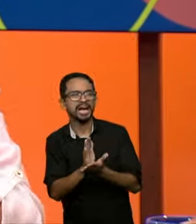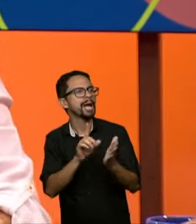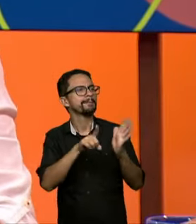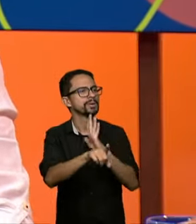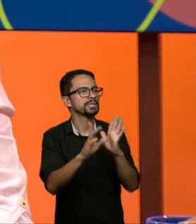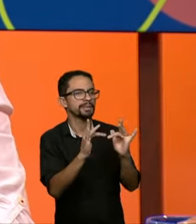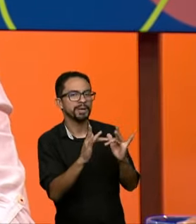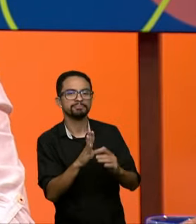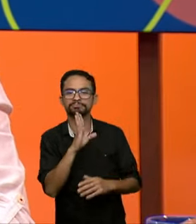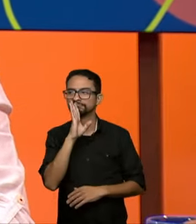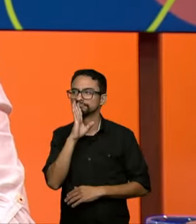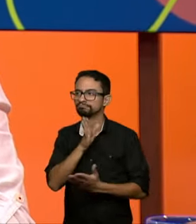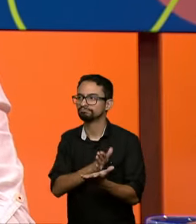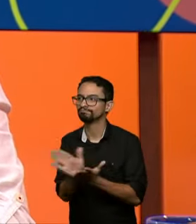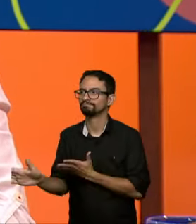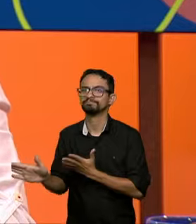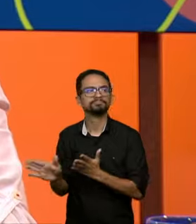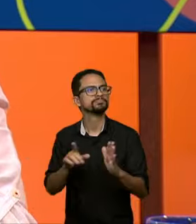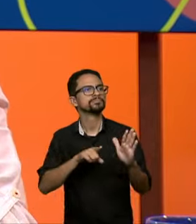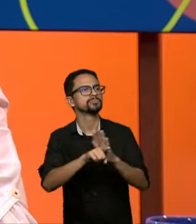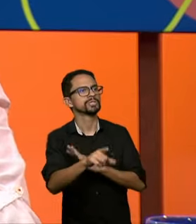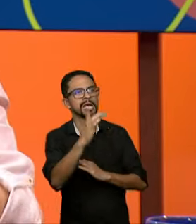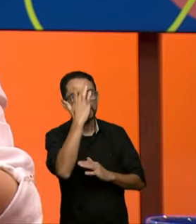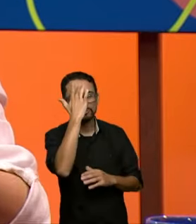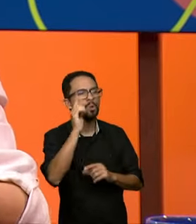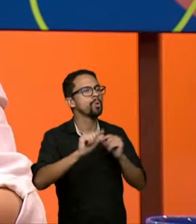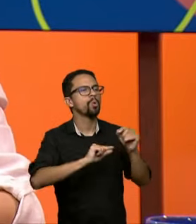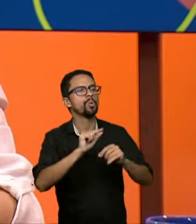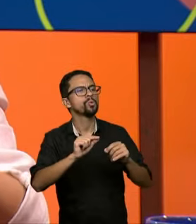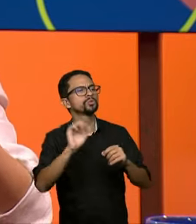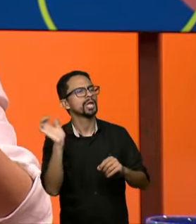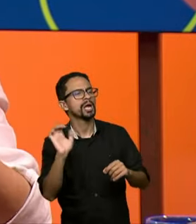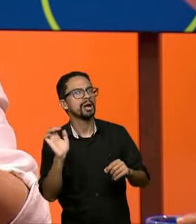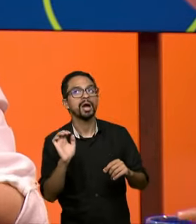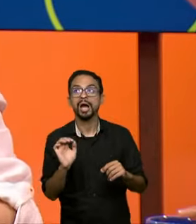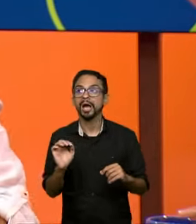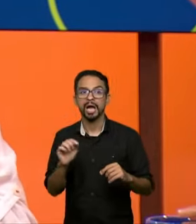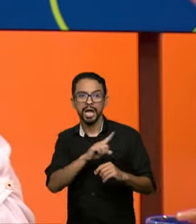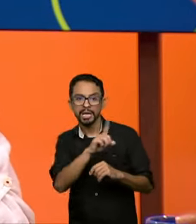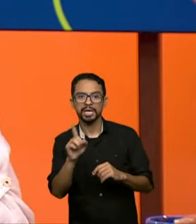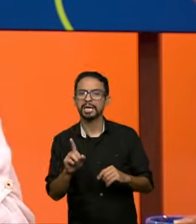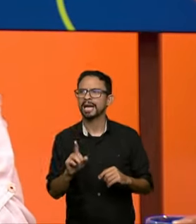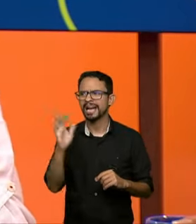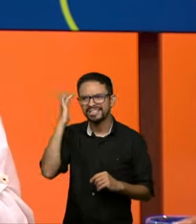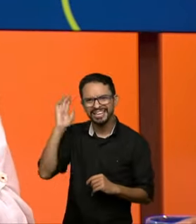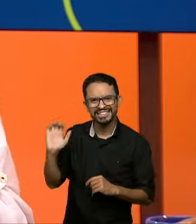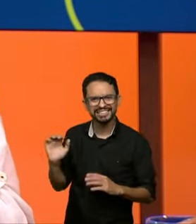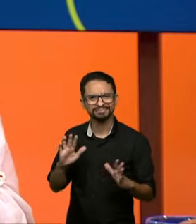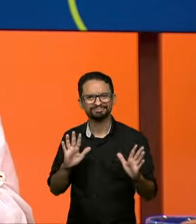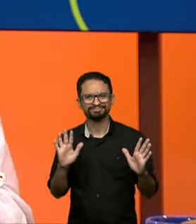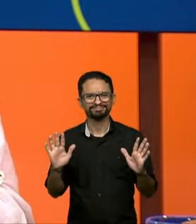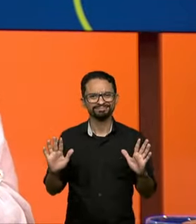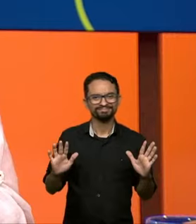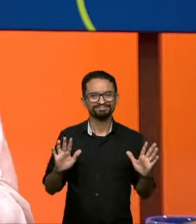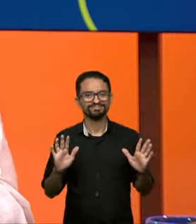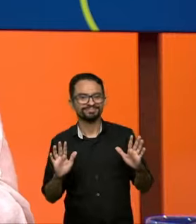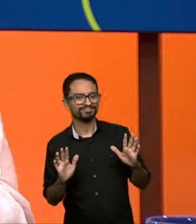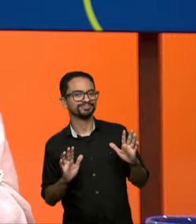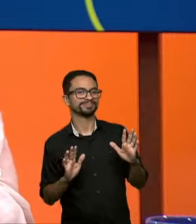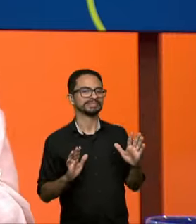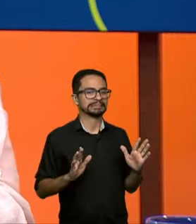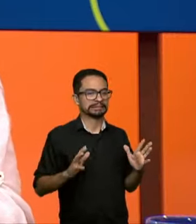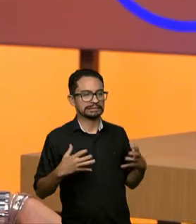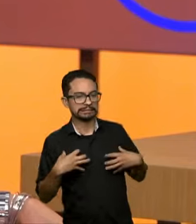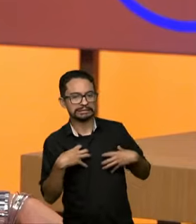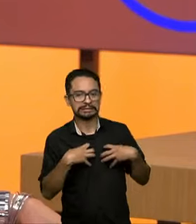namorando? E você, o que, que você acha de gay? Eu falo, acho que eles. Eu falei, acho que eles. Eles? Ah, tá ridícula, vou estar puxada,